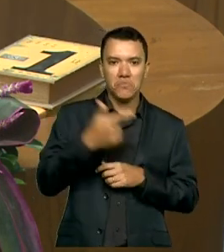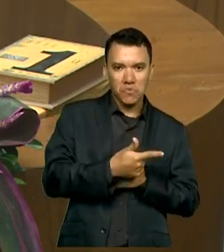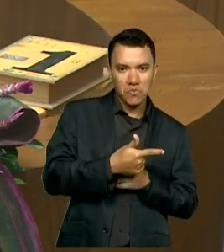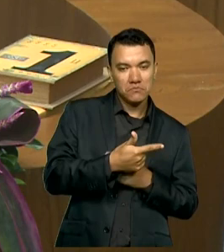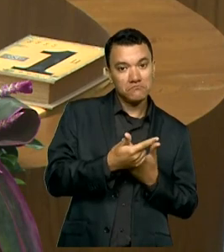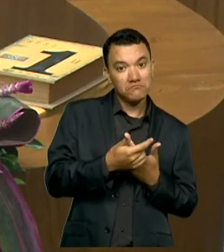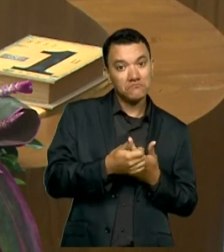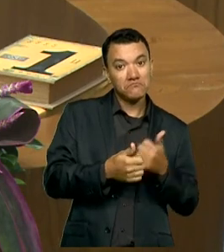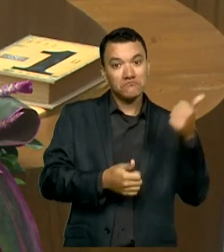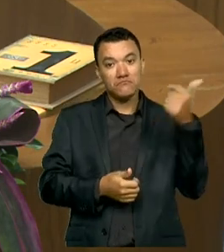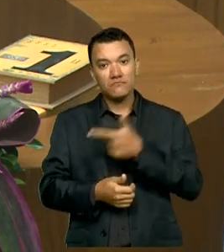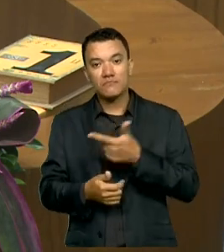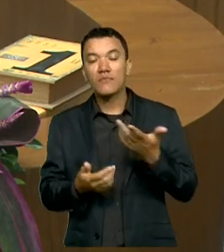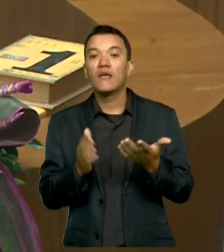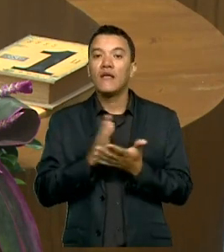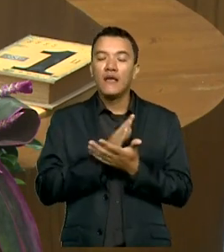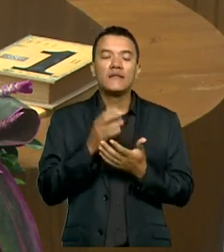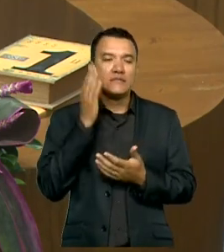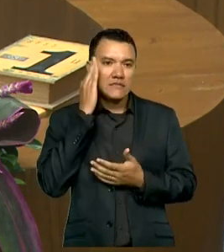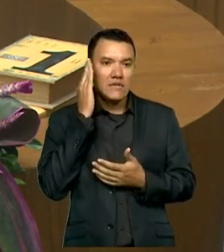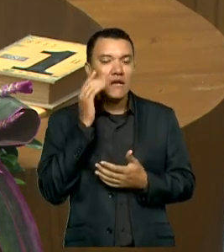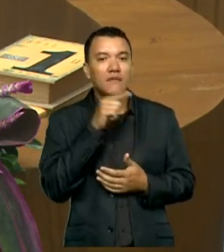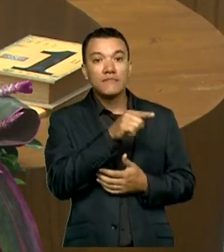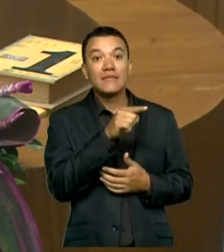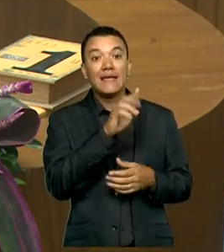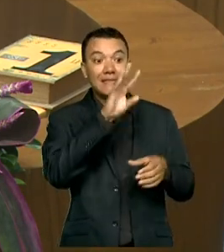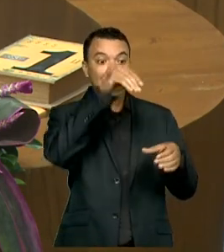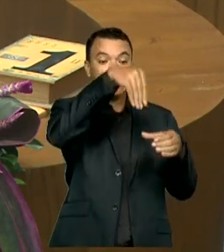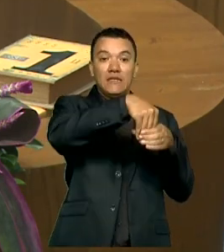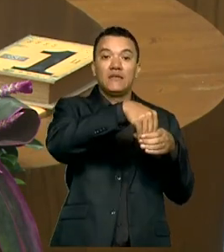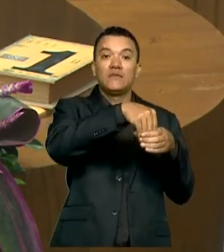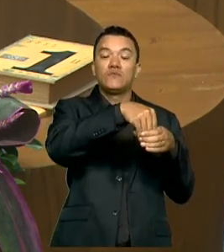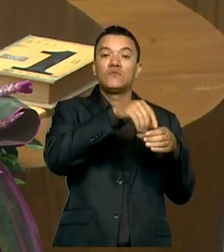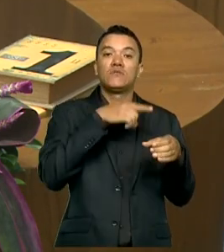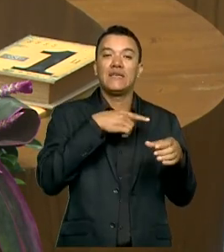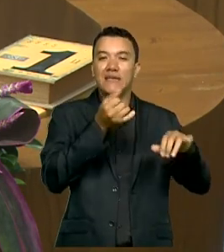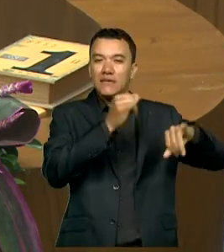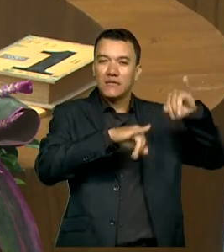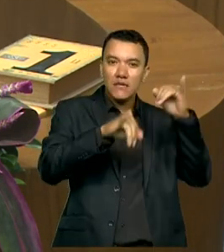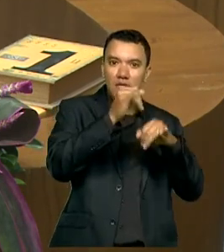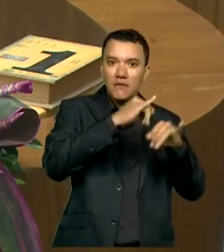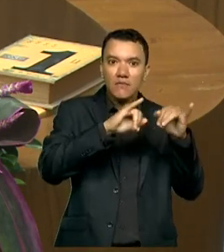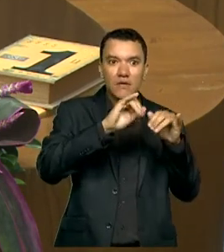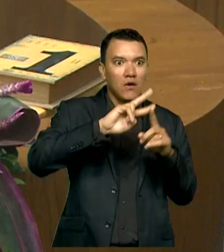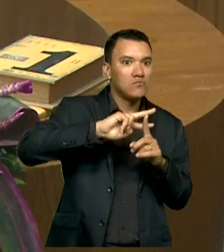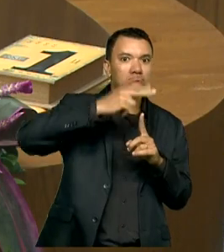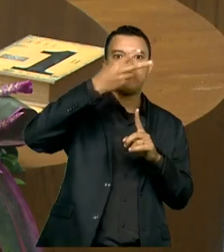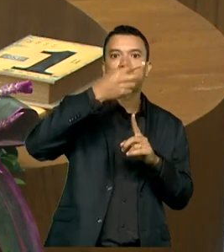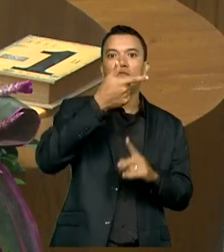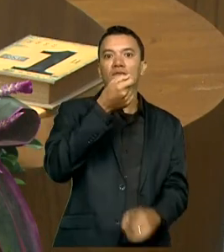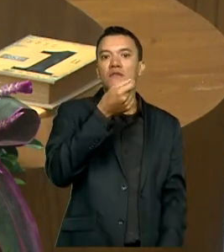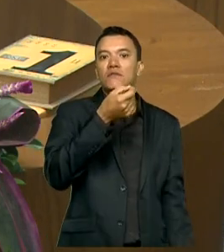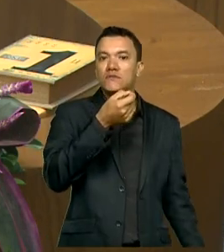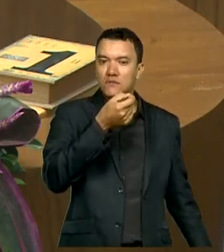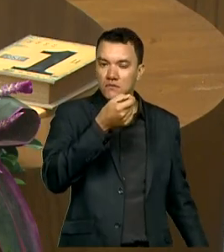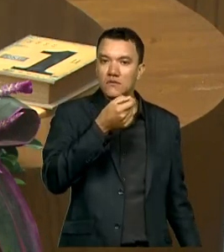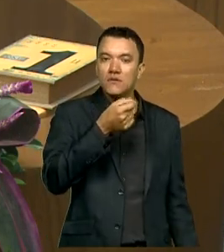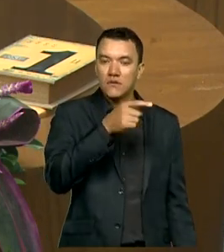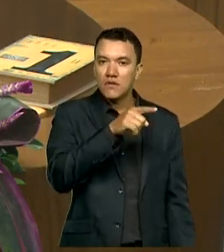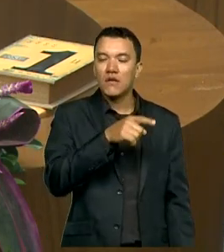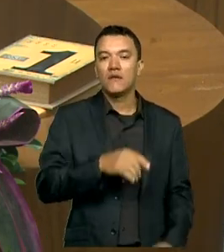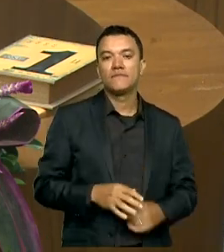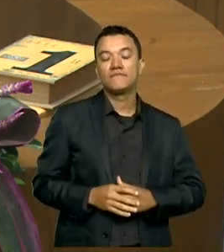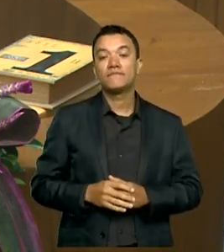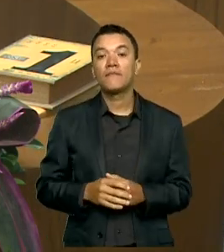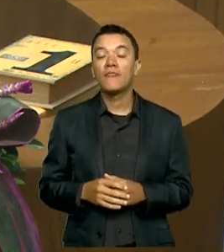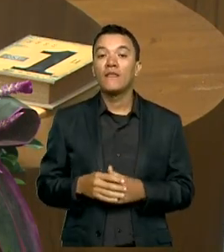ter nicotina 20 vezes maior do que o cigarro normal. E a gente vê que está em